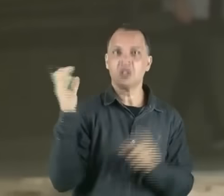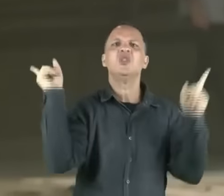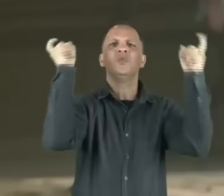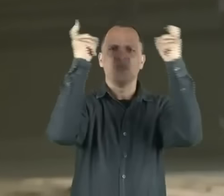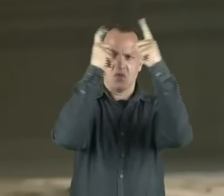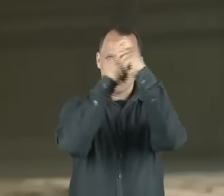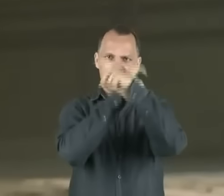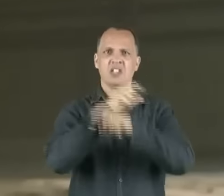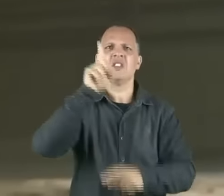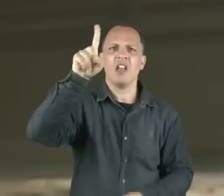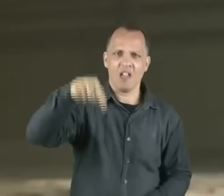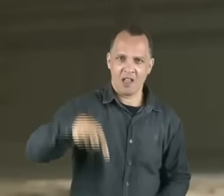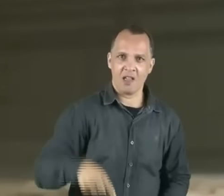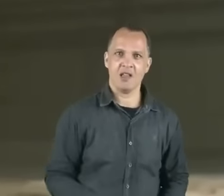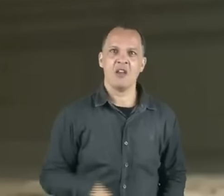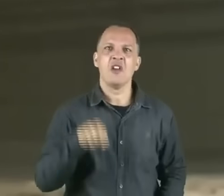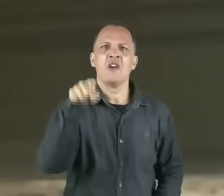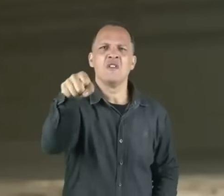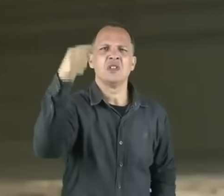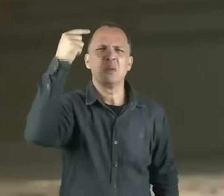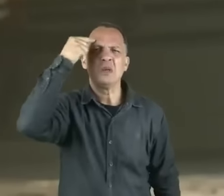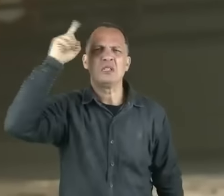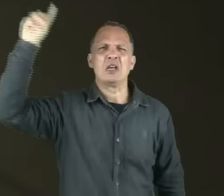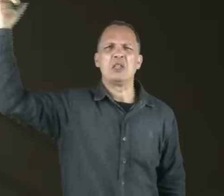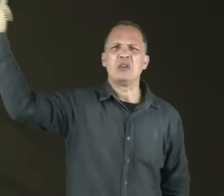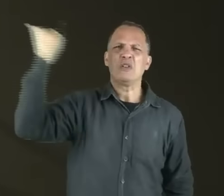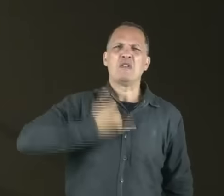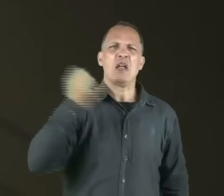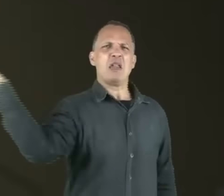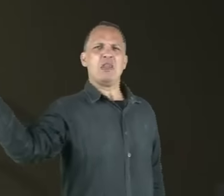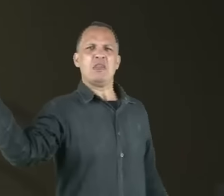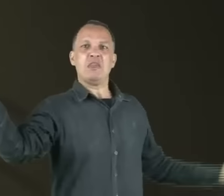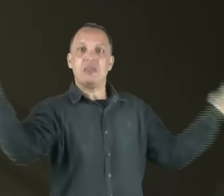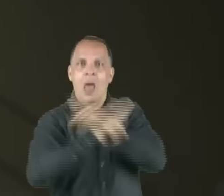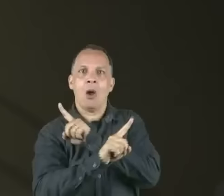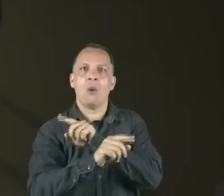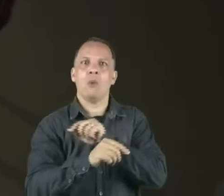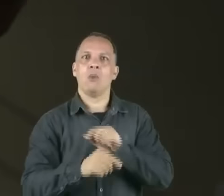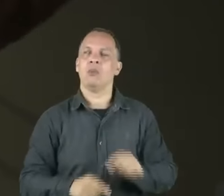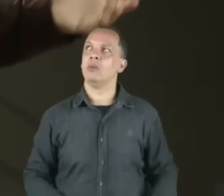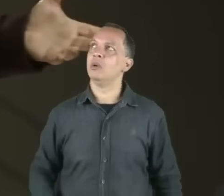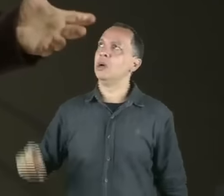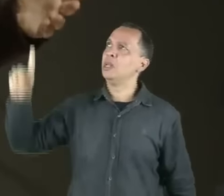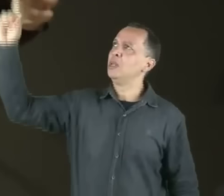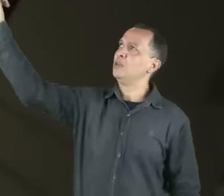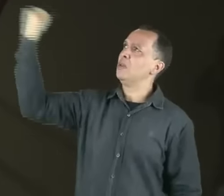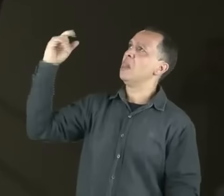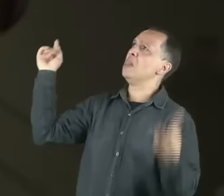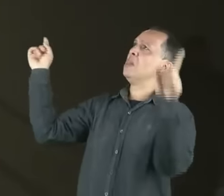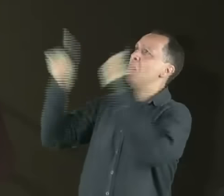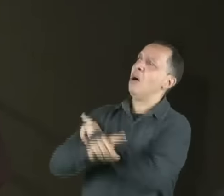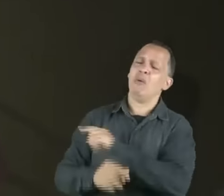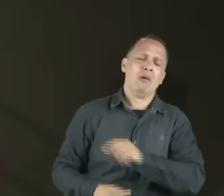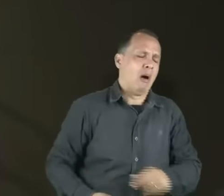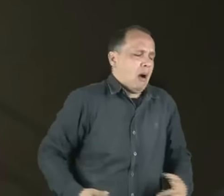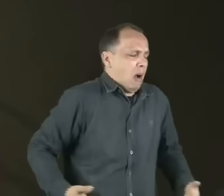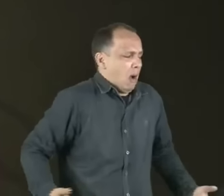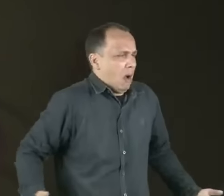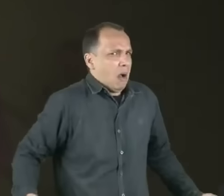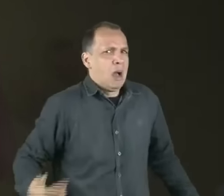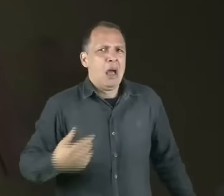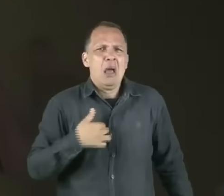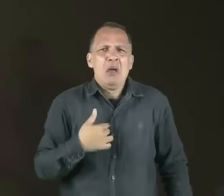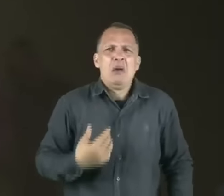nosso coração a gente pensa que Deus diz não para nós e tem dias que tudo desmorone a gente corre para